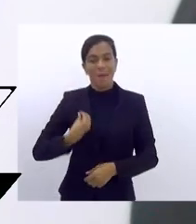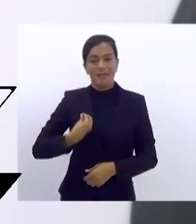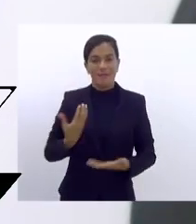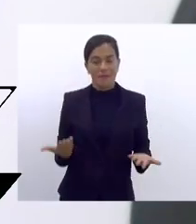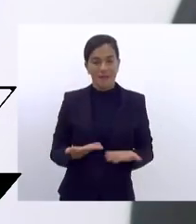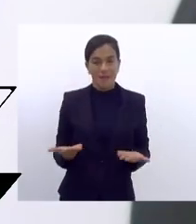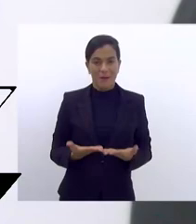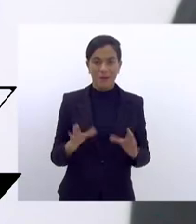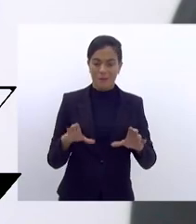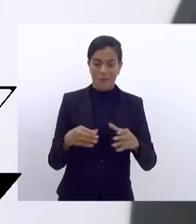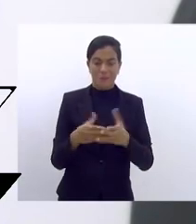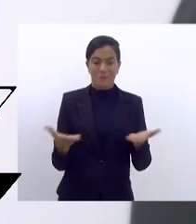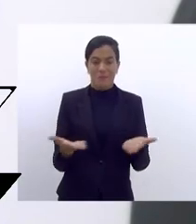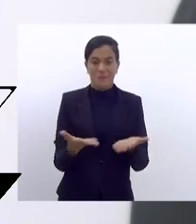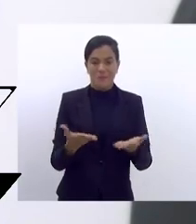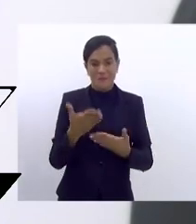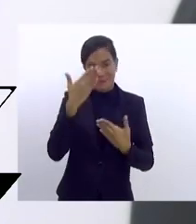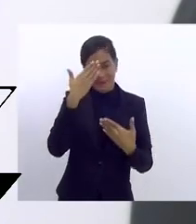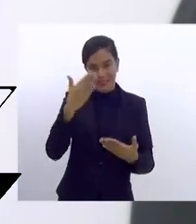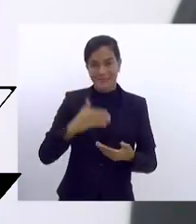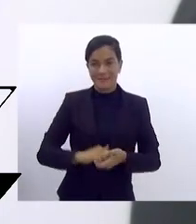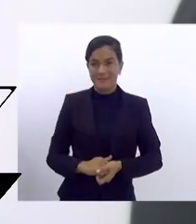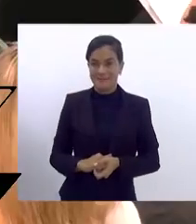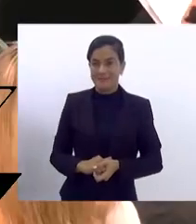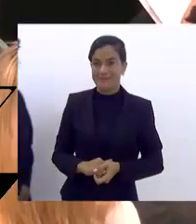dessa comissão no dia de hoje muito obrigado